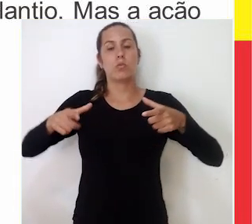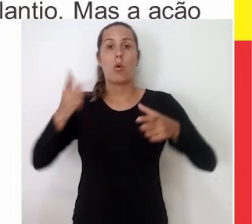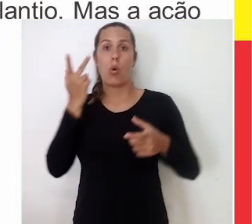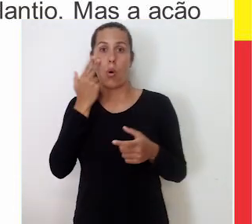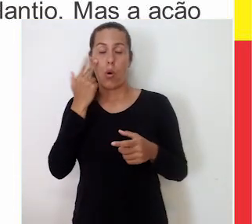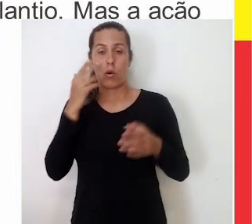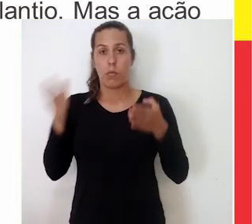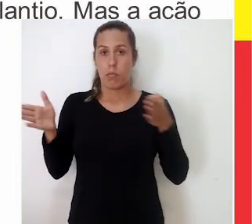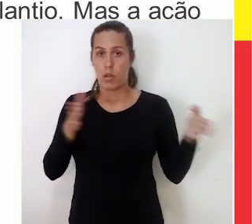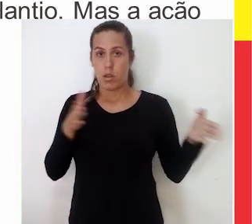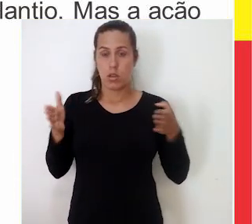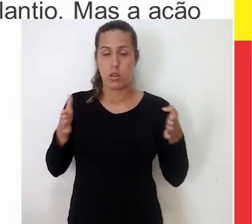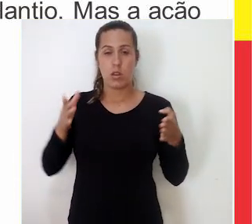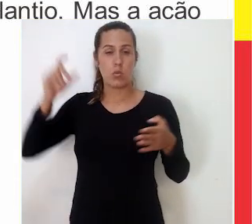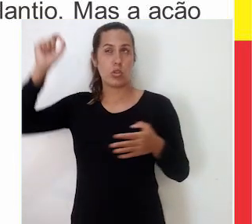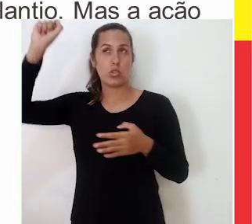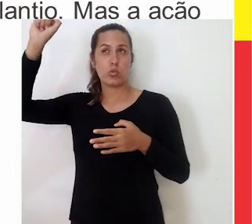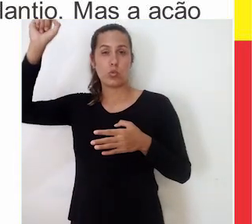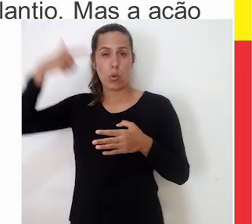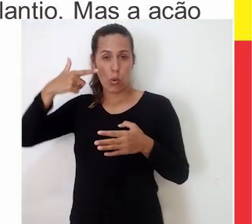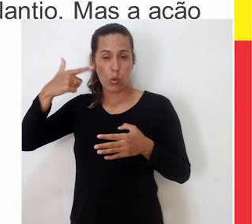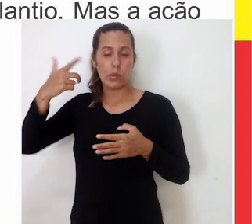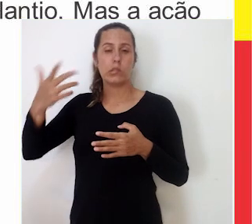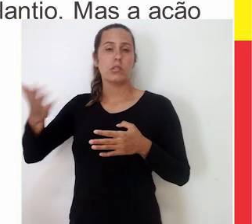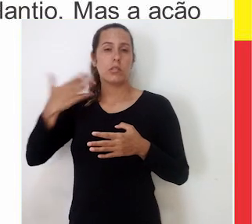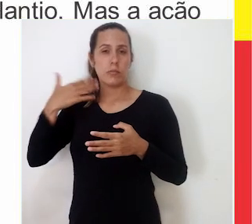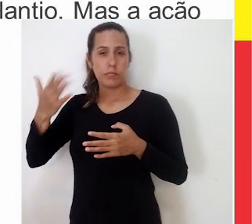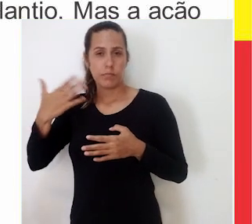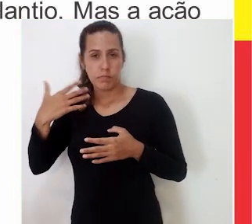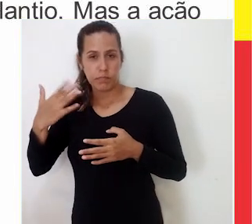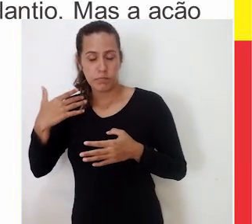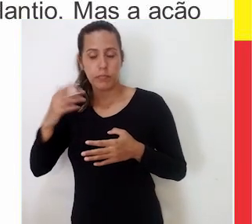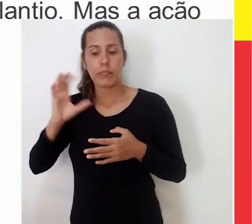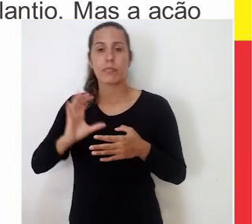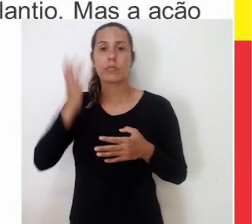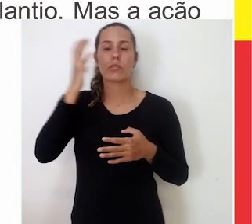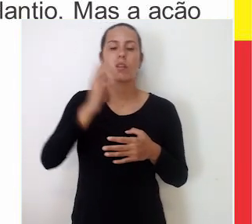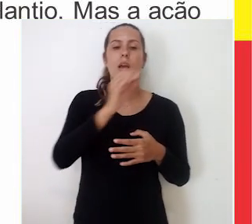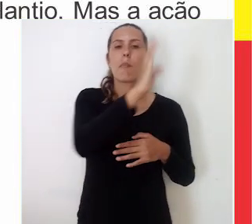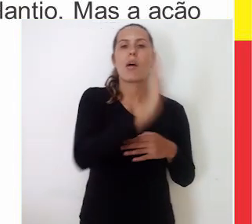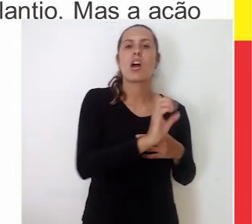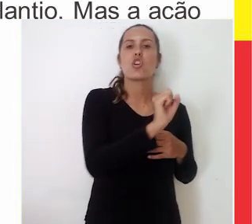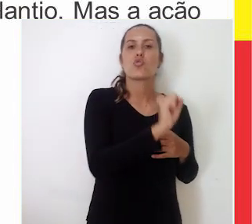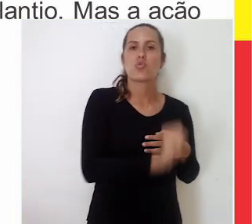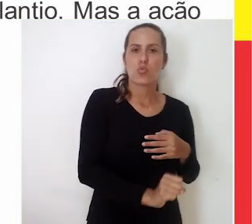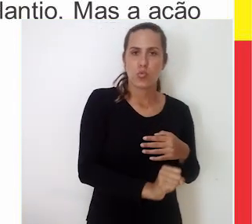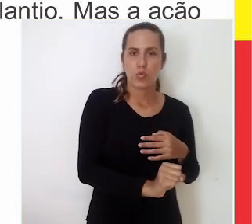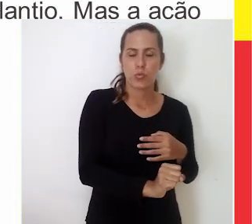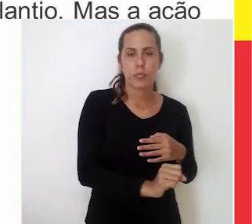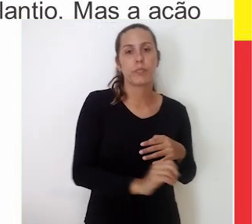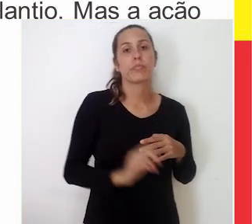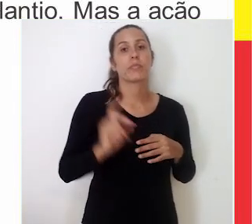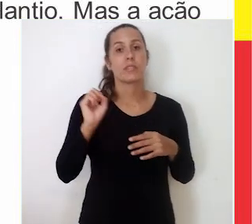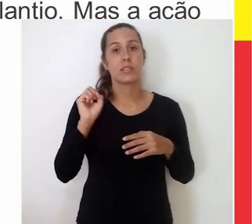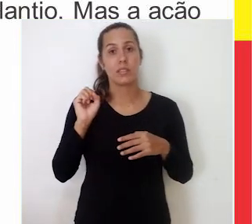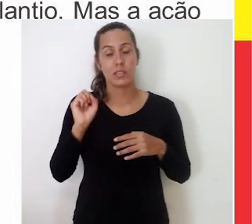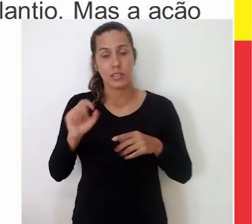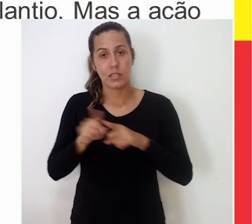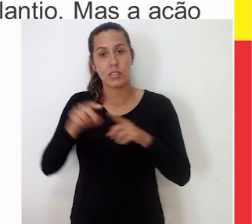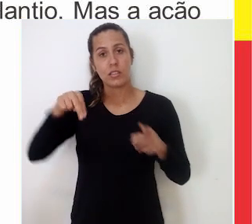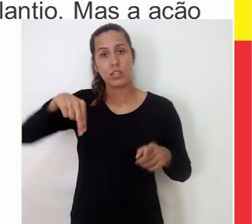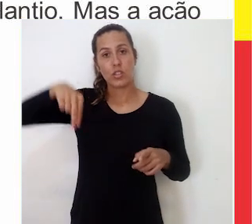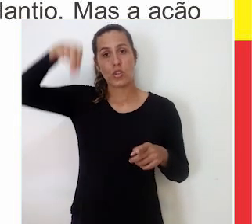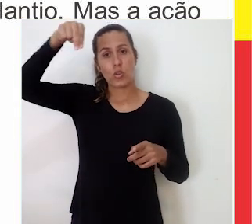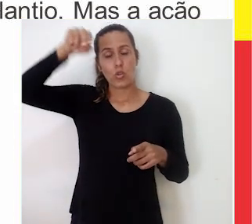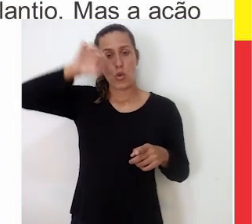verão ocorre no sul do Brasil e durante o inverno ocorre na região